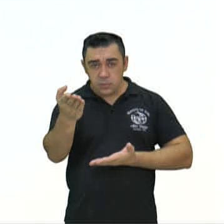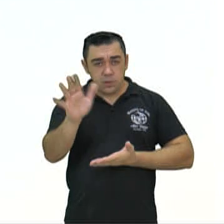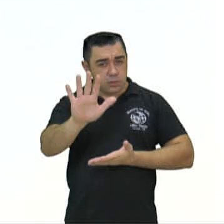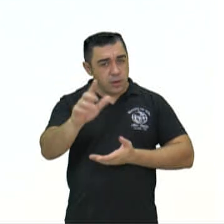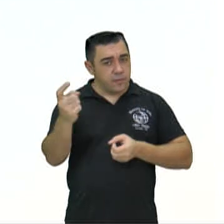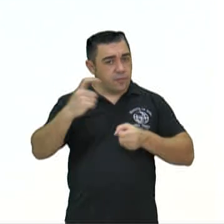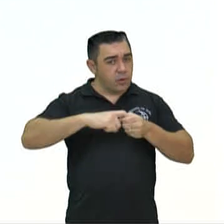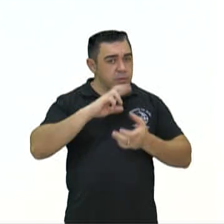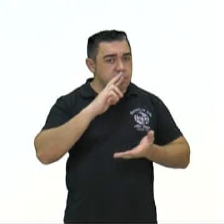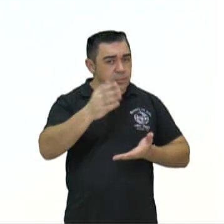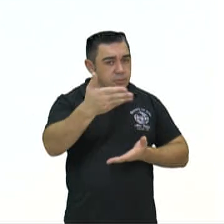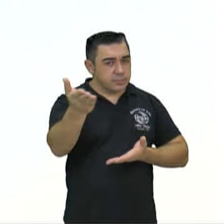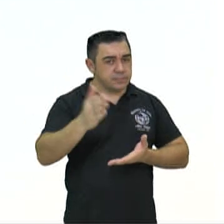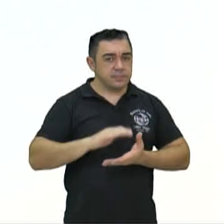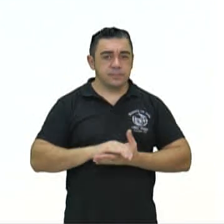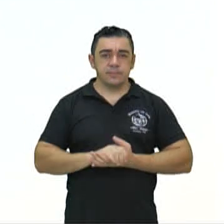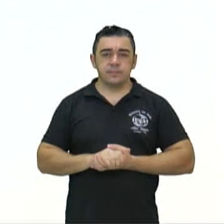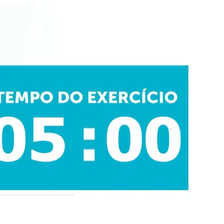já volta.